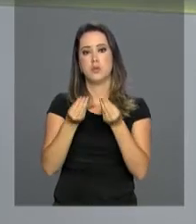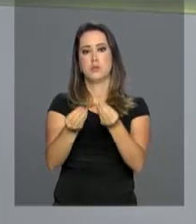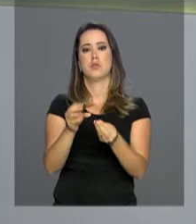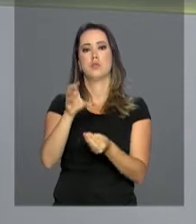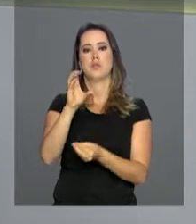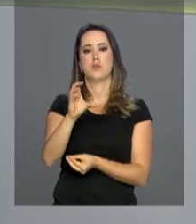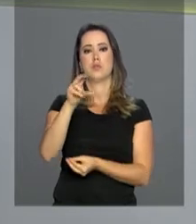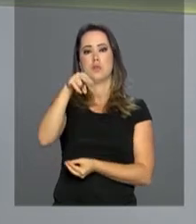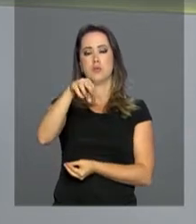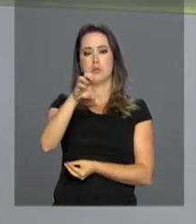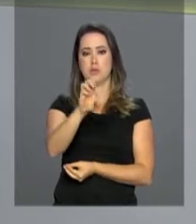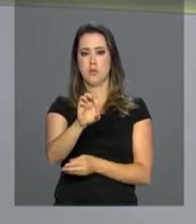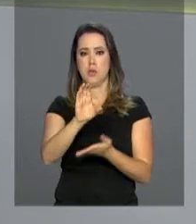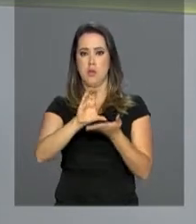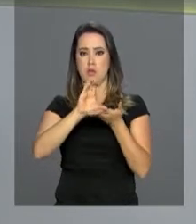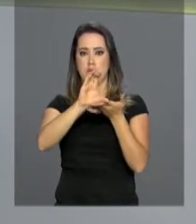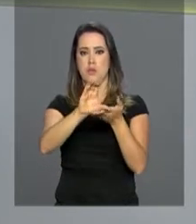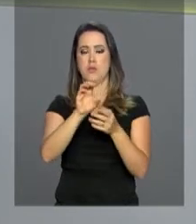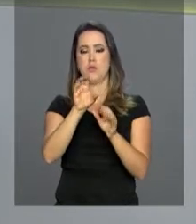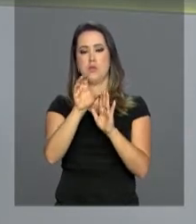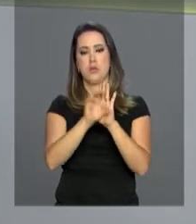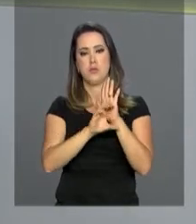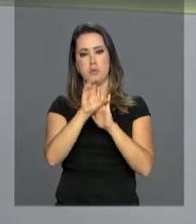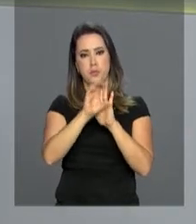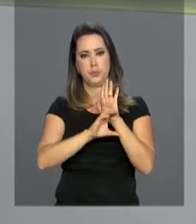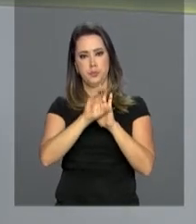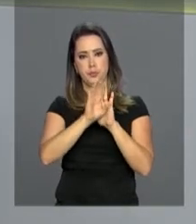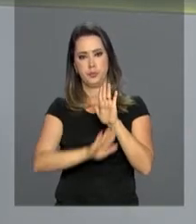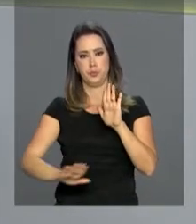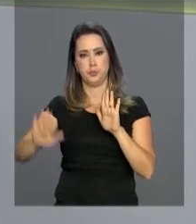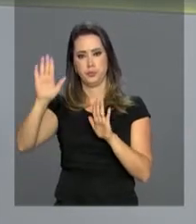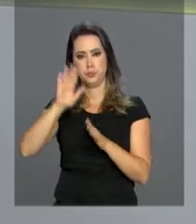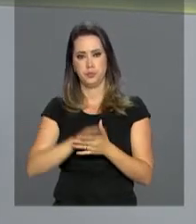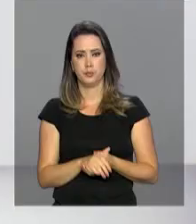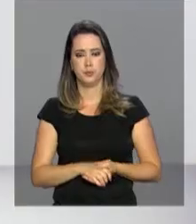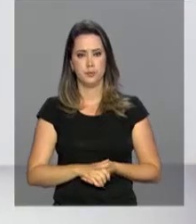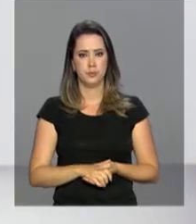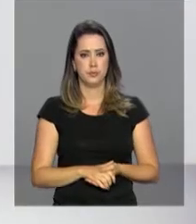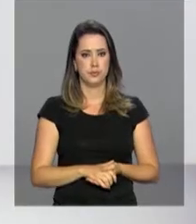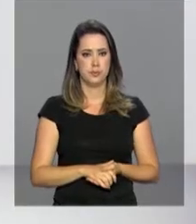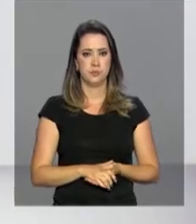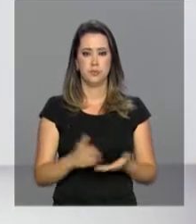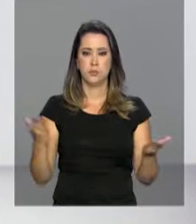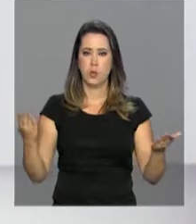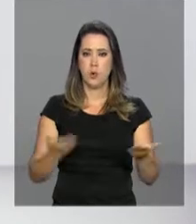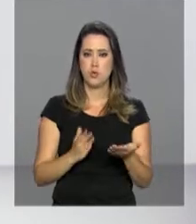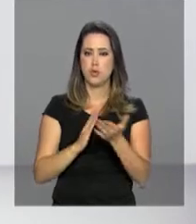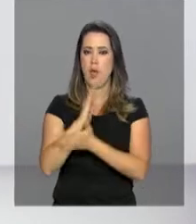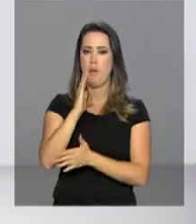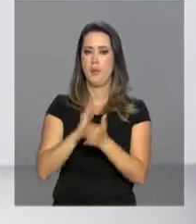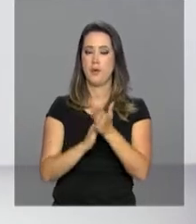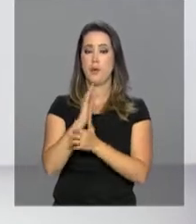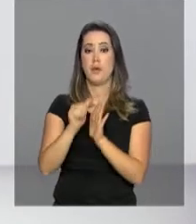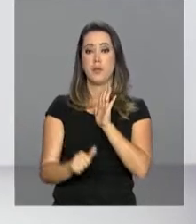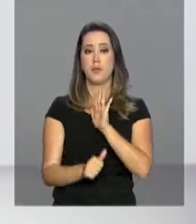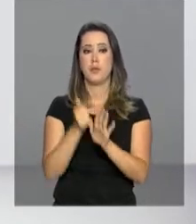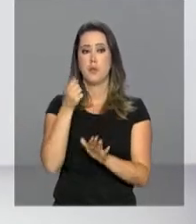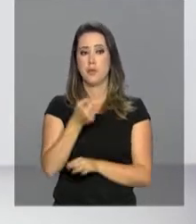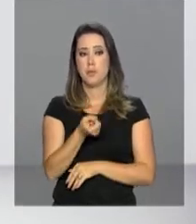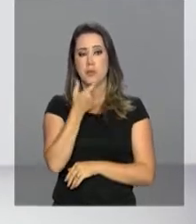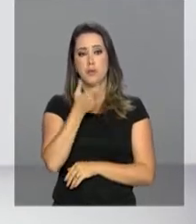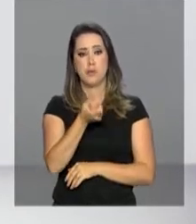que cuida da criação da base nacional comum curricular foi aprovado hoje o primeiro medicamento genérico